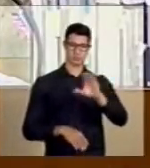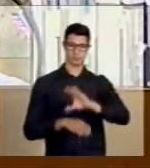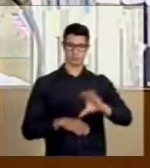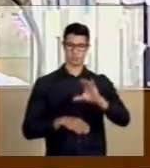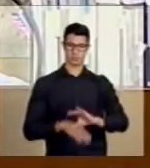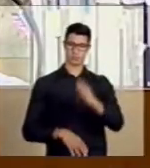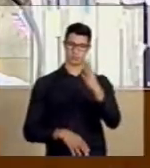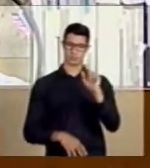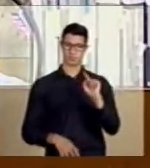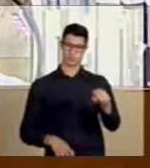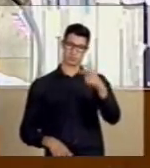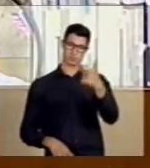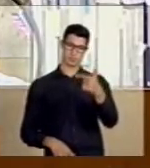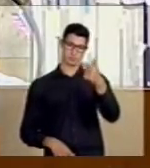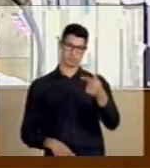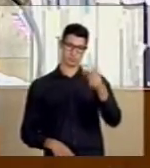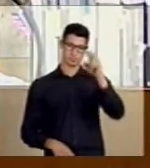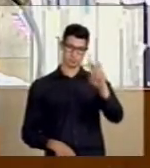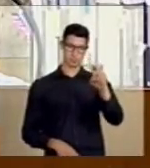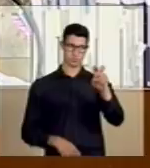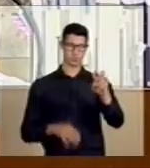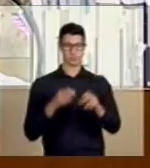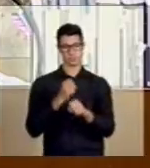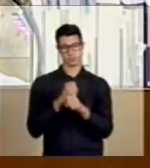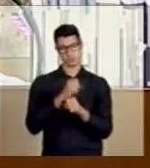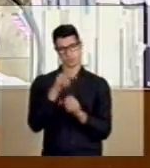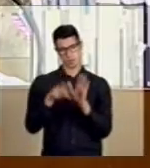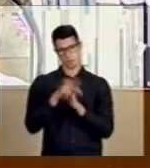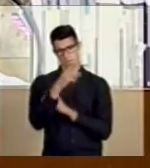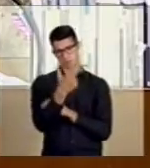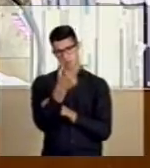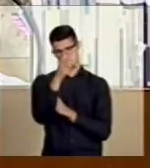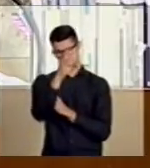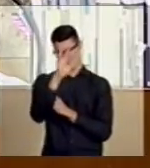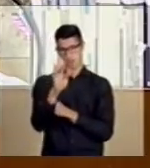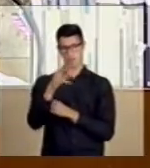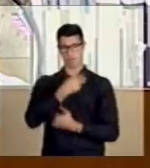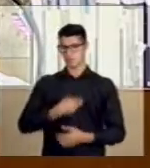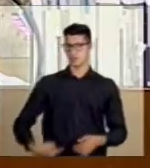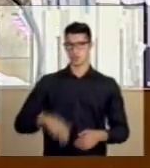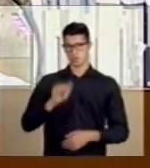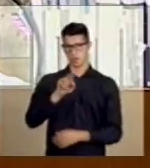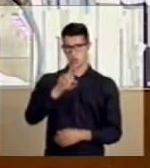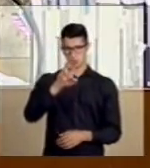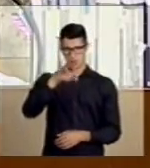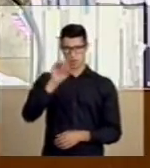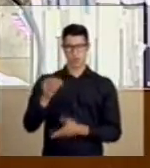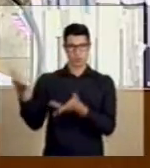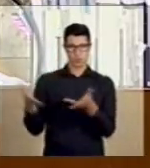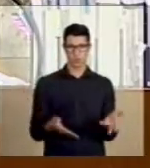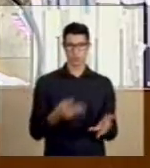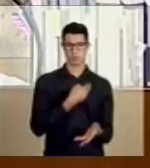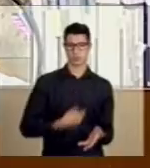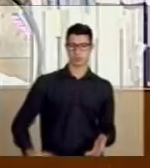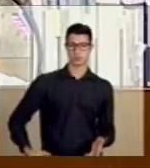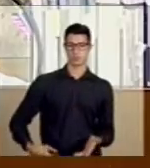inconstitucionalidade 4.275, procedente do Distrito Federal e relatada pelo ministro Marco Aurélio, concedo a palavra ao